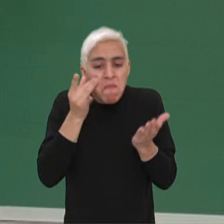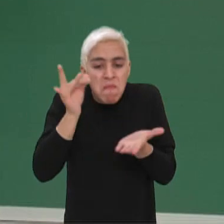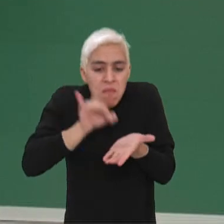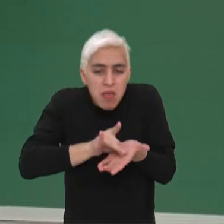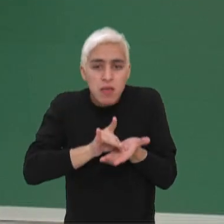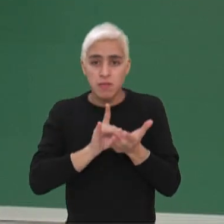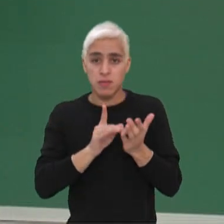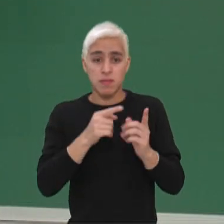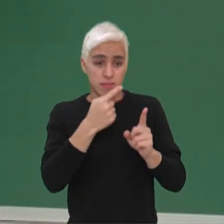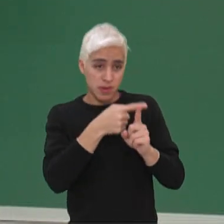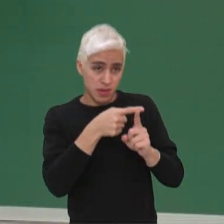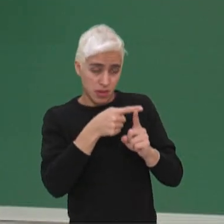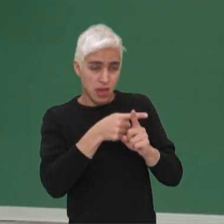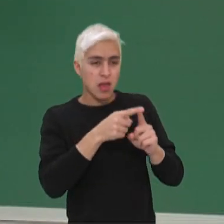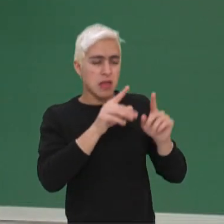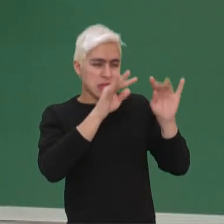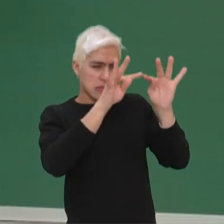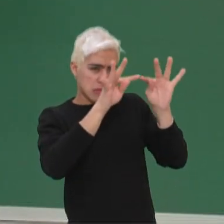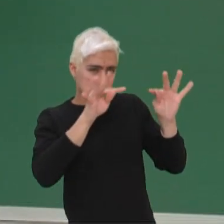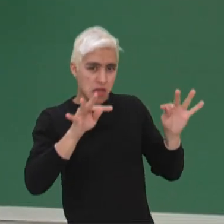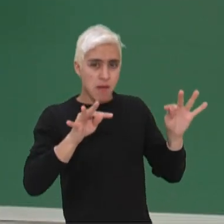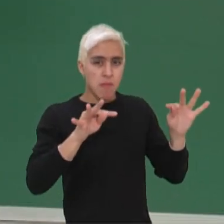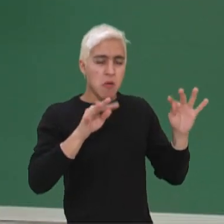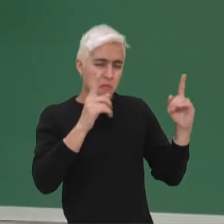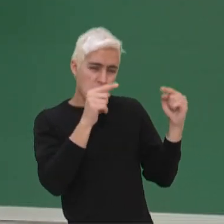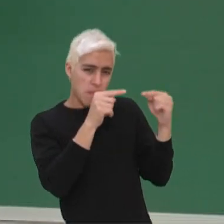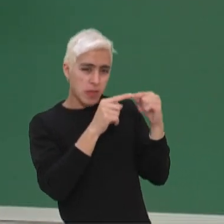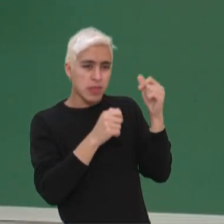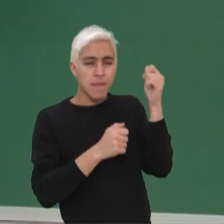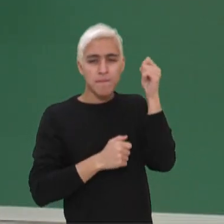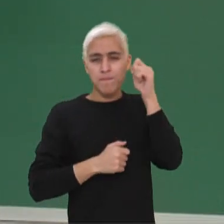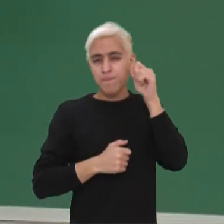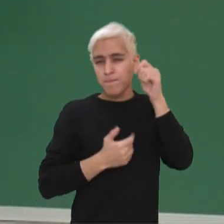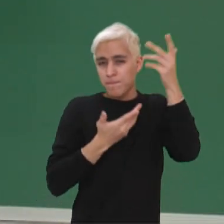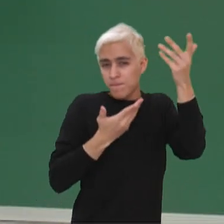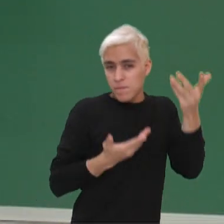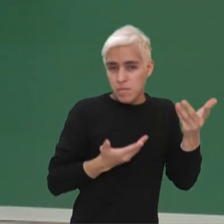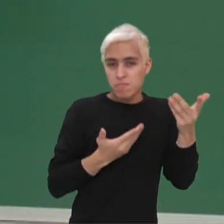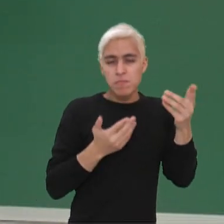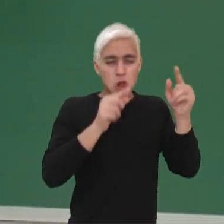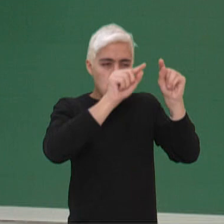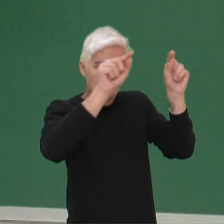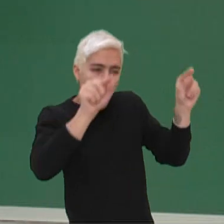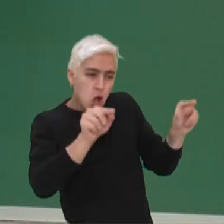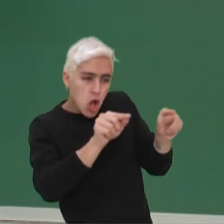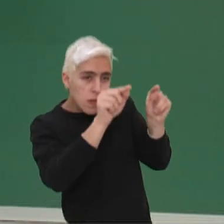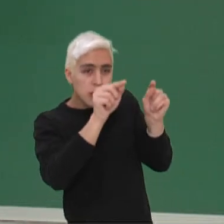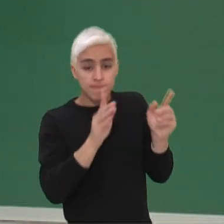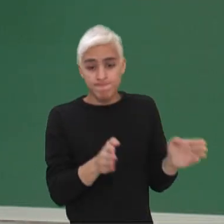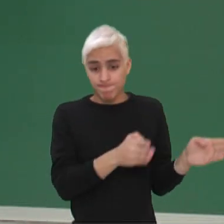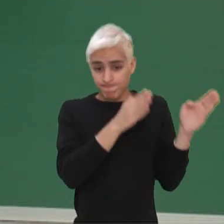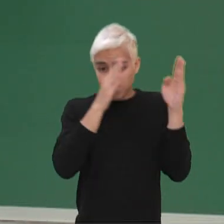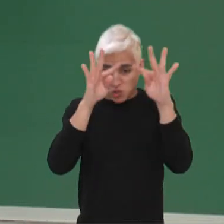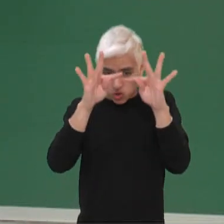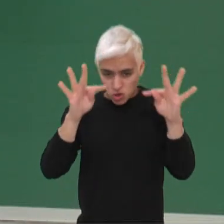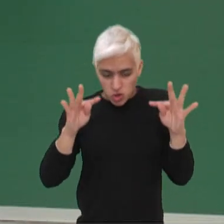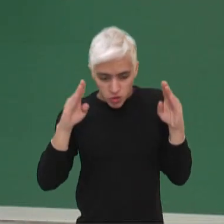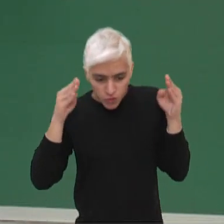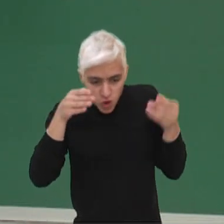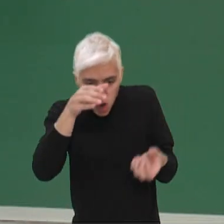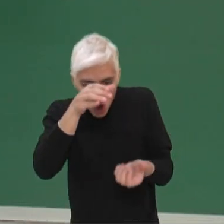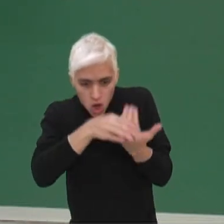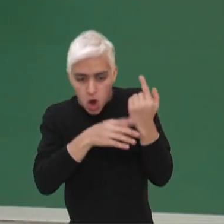talvez um templo dedicado a uma divindade mais feminina é representado pelo jônico, enquanto um templo dedicado mais a